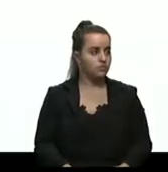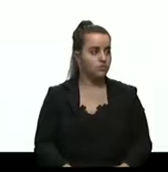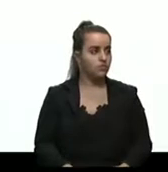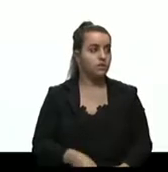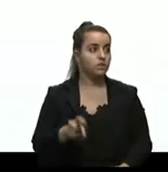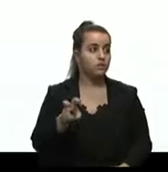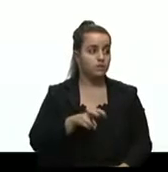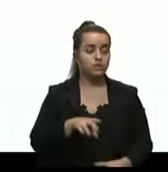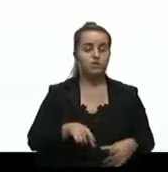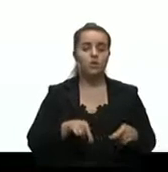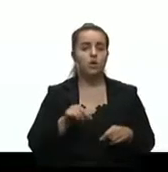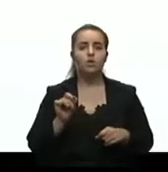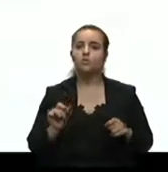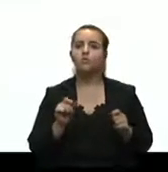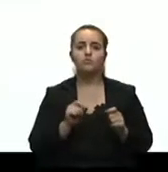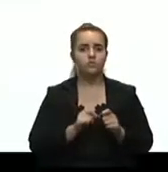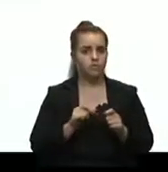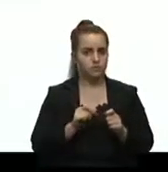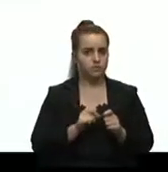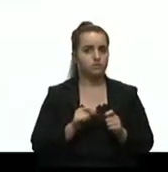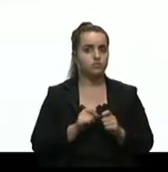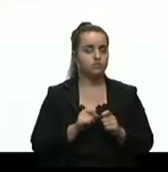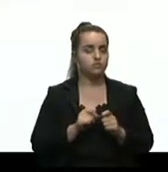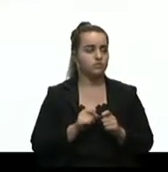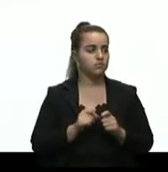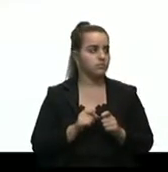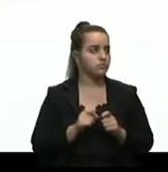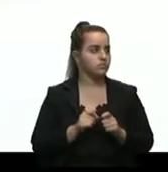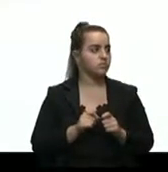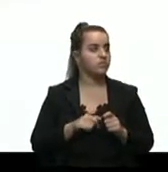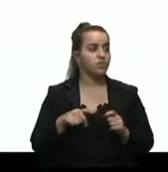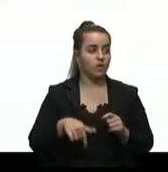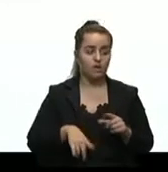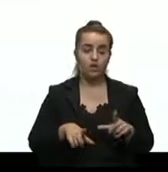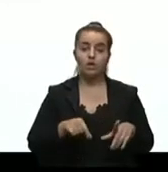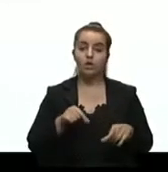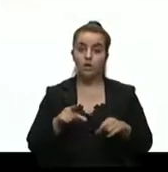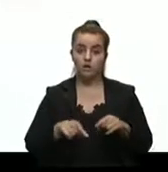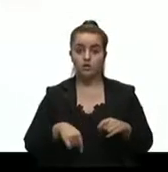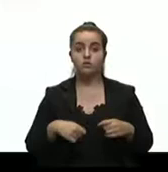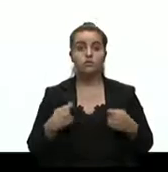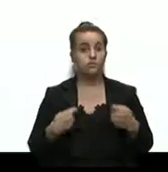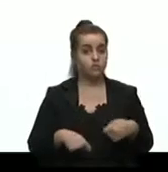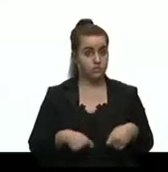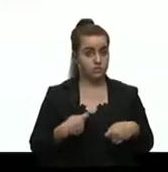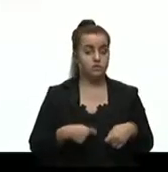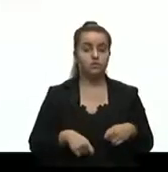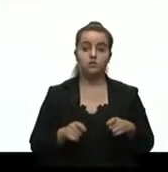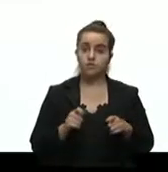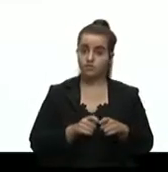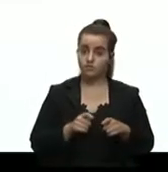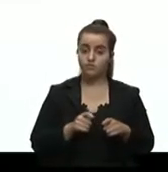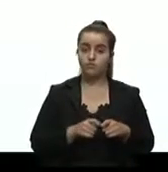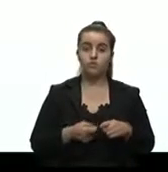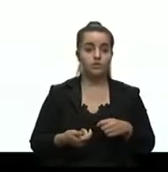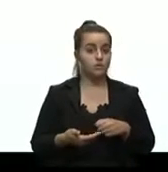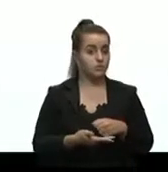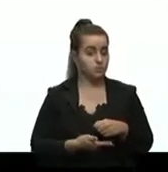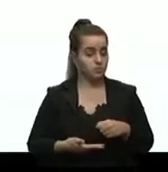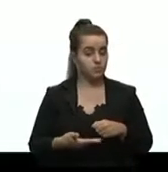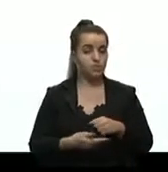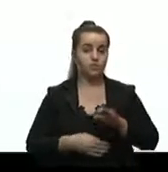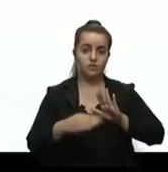Passo 5, tomar uma decisão. E essa decisão ela precisa ser tomada com base